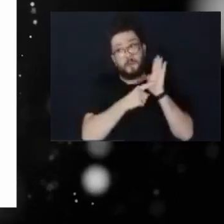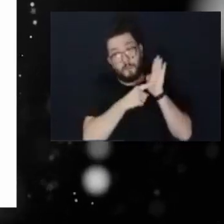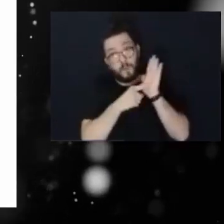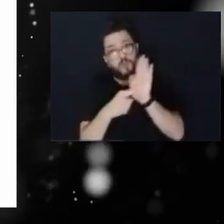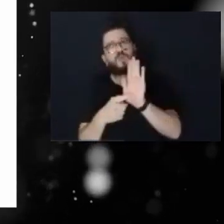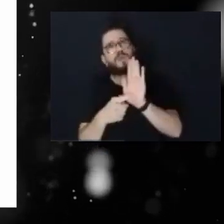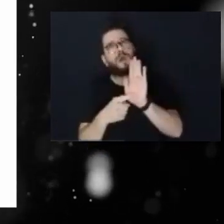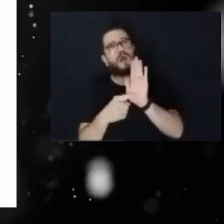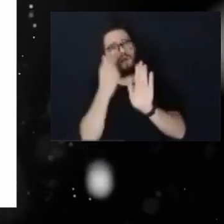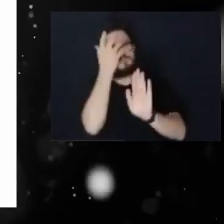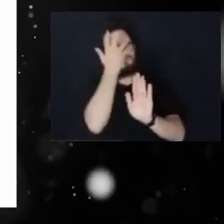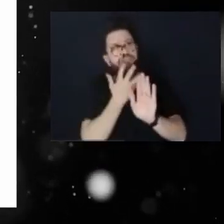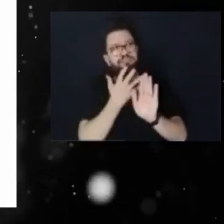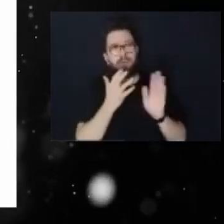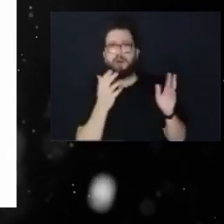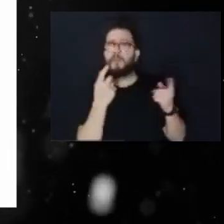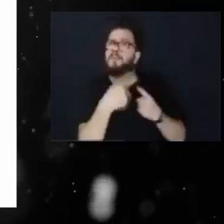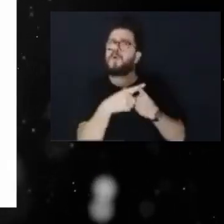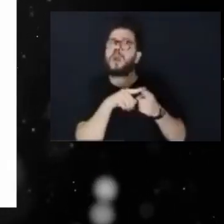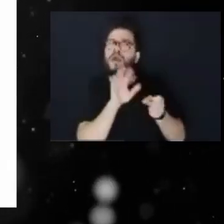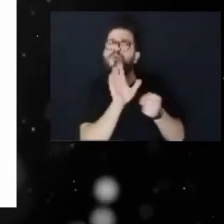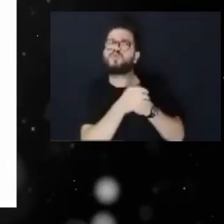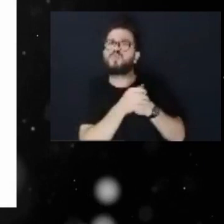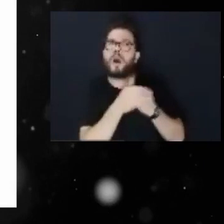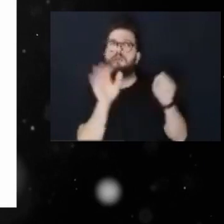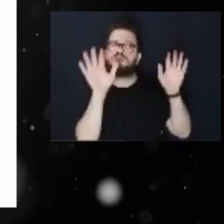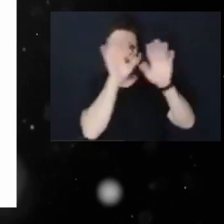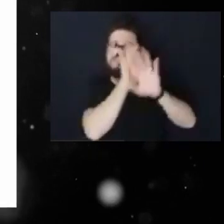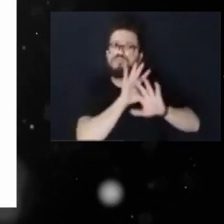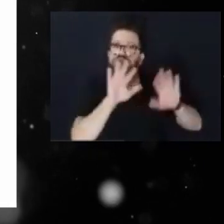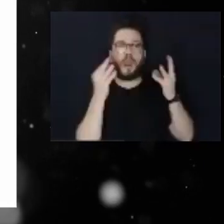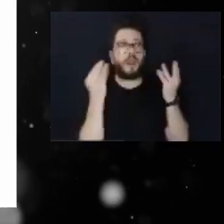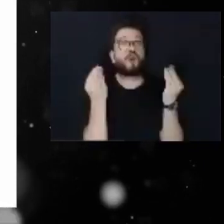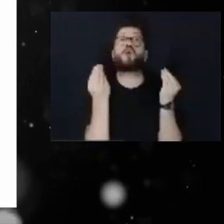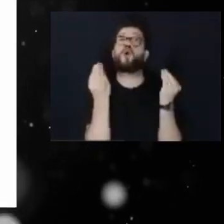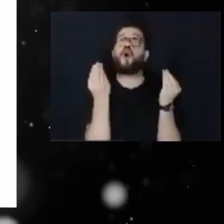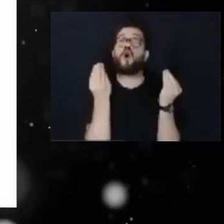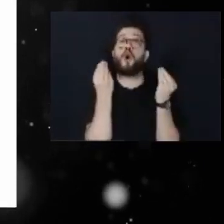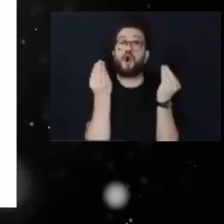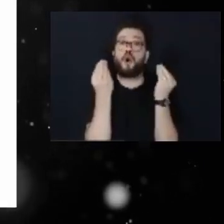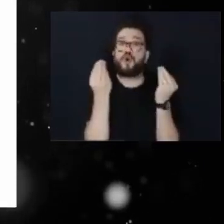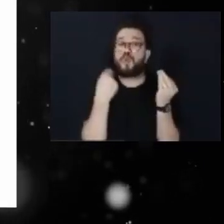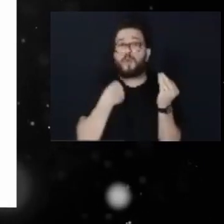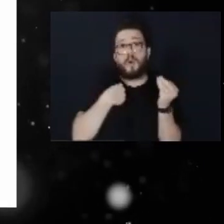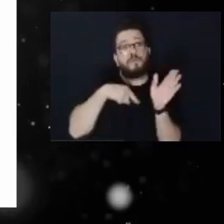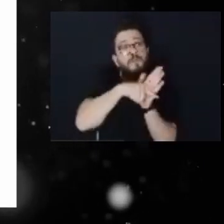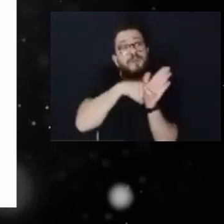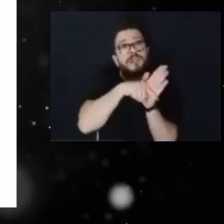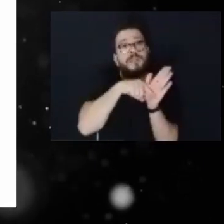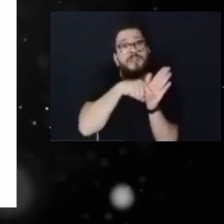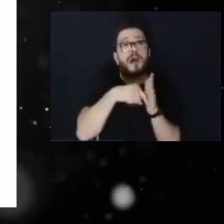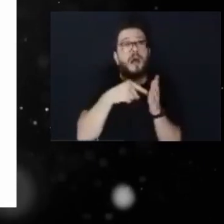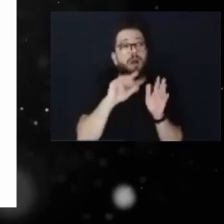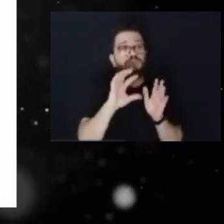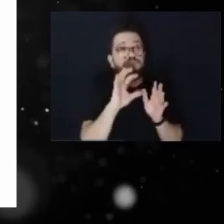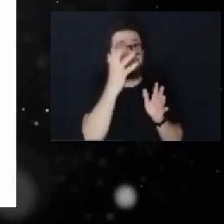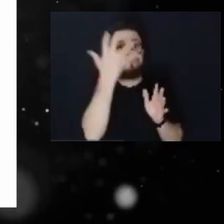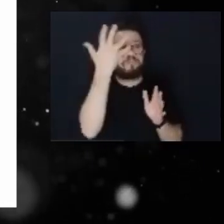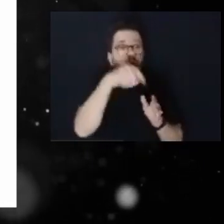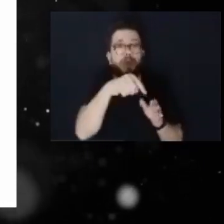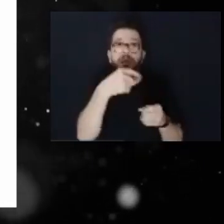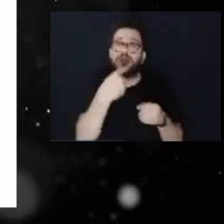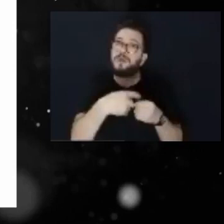muito nubladas e, de fato, não dá para saber exatamente o que acontece no município.